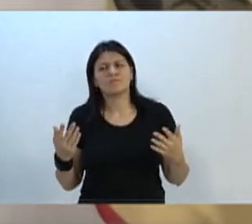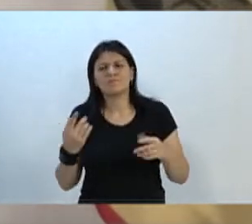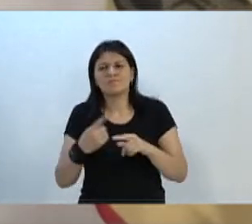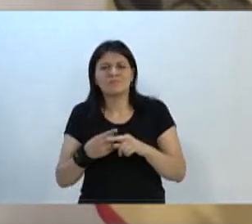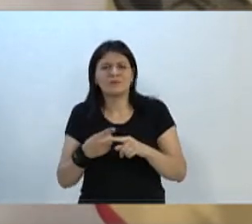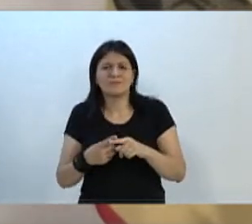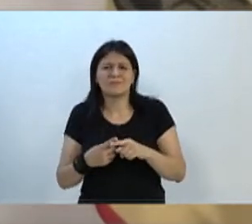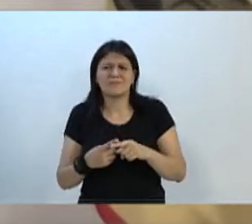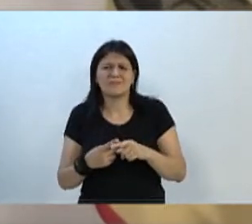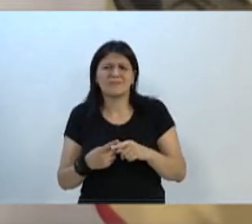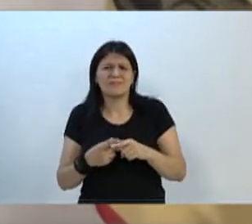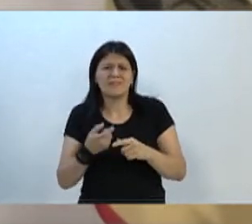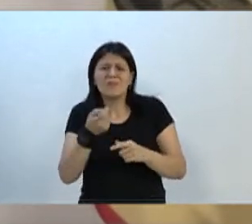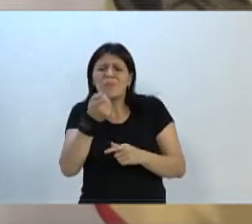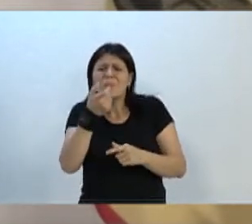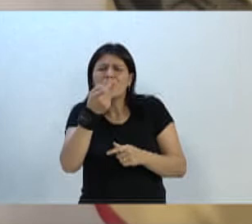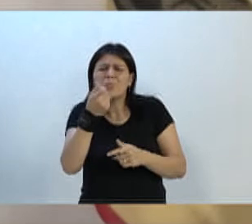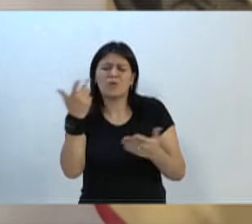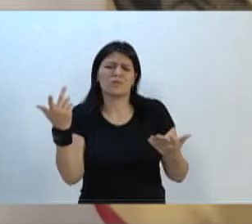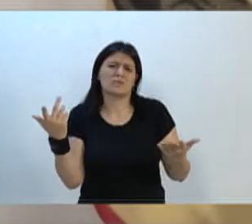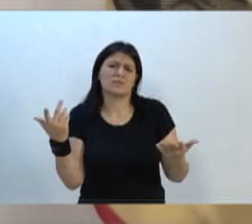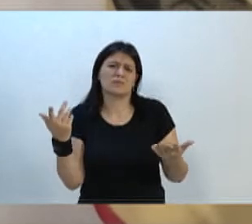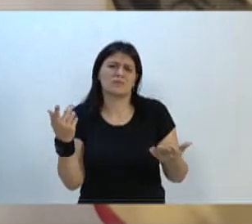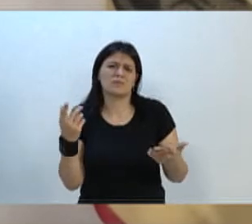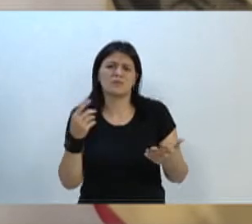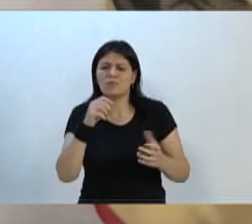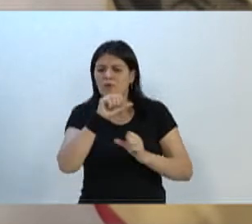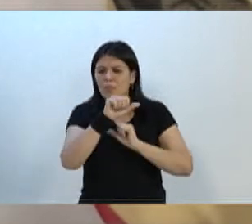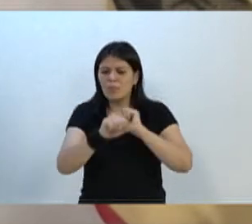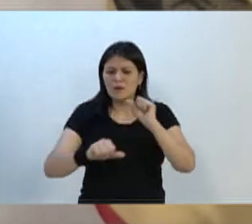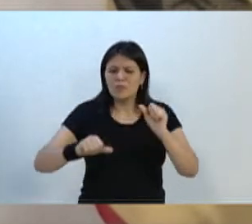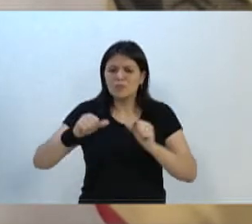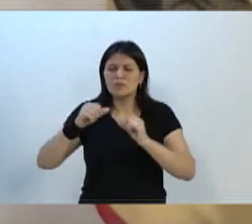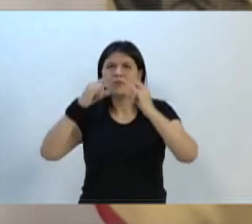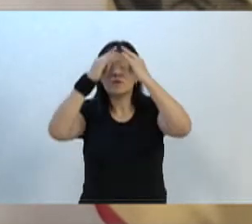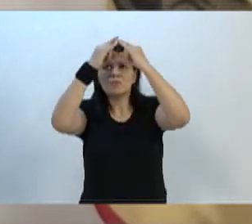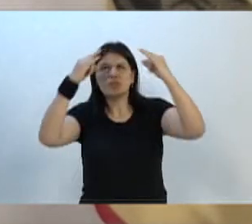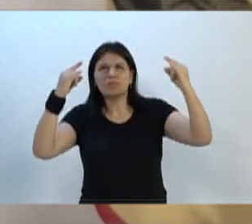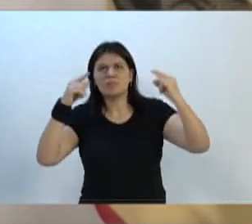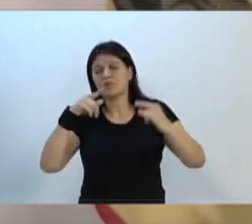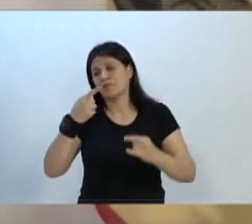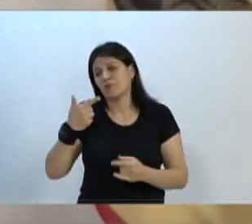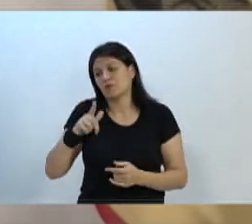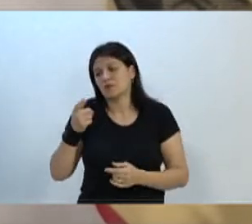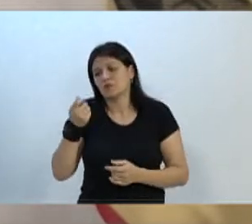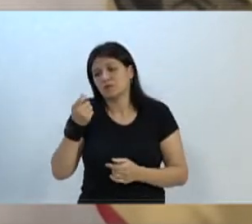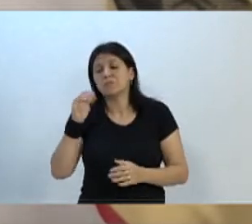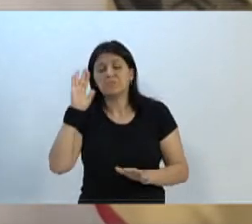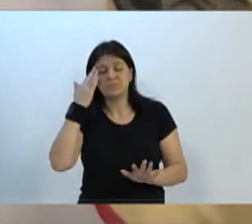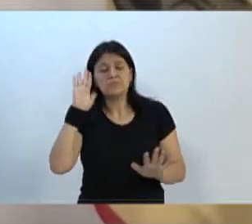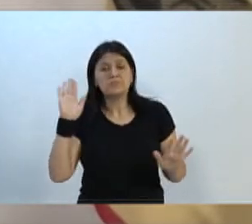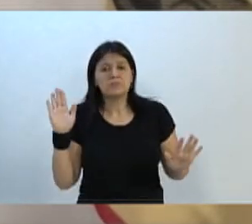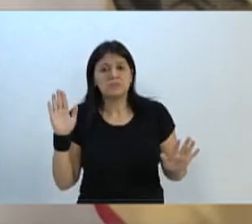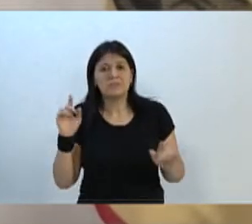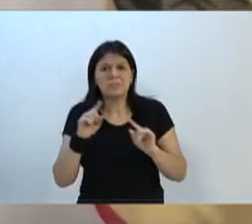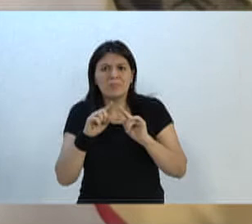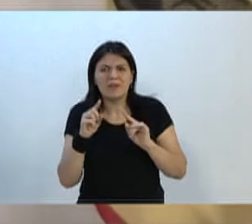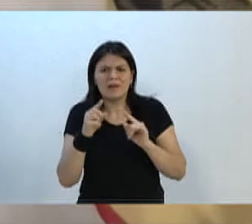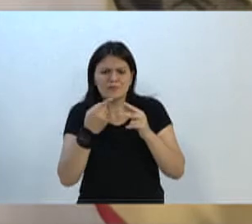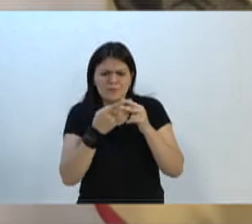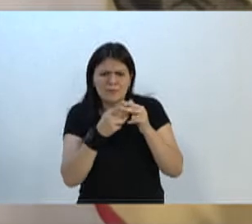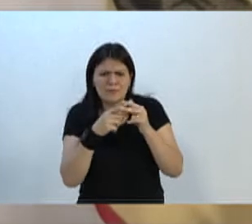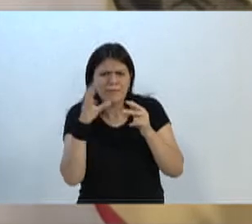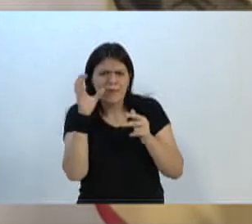o mínimo o mínimo mesmo não é para trocar o telhado todo porque não dá você dizem que não tem dinheiro a gente entende mas um